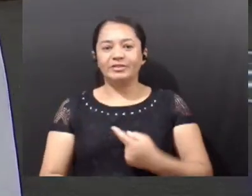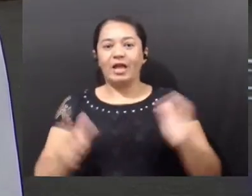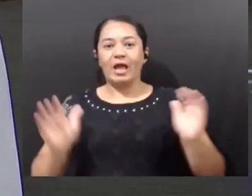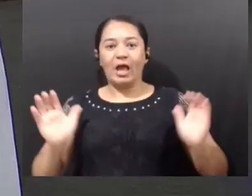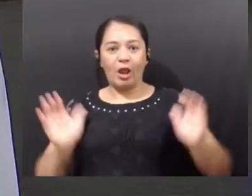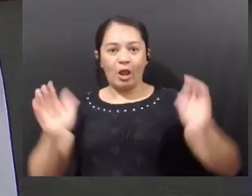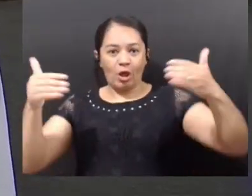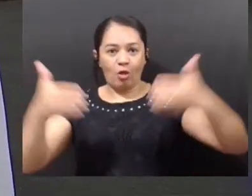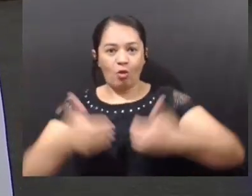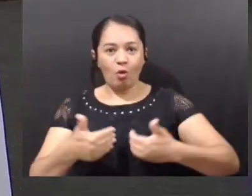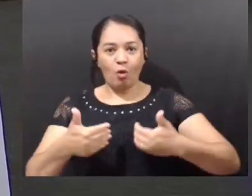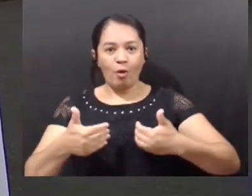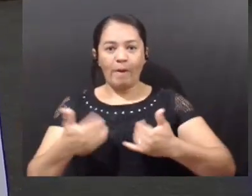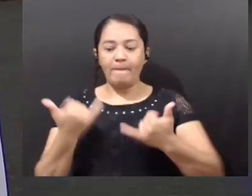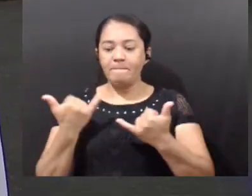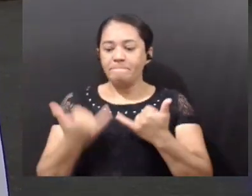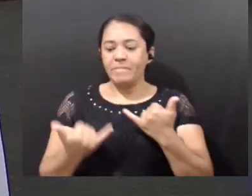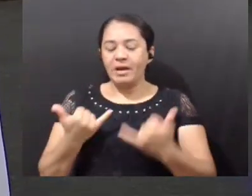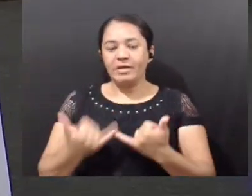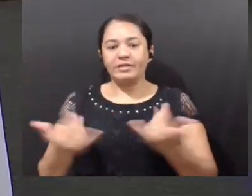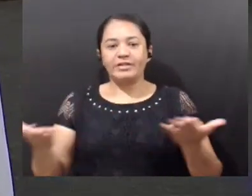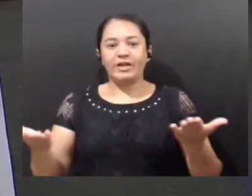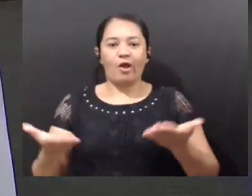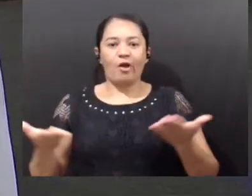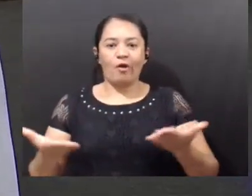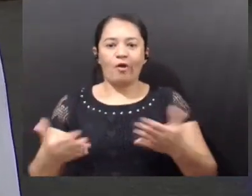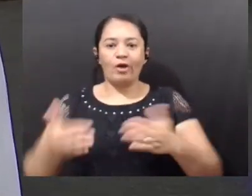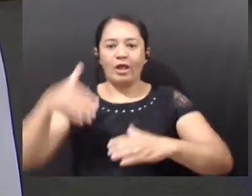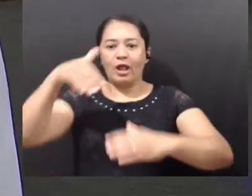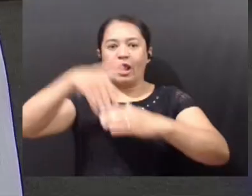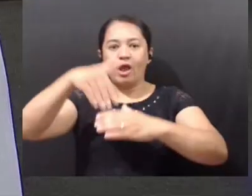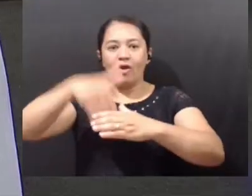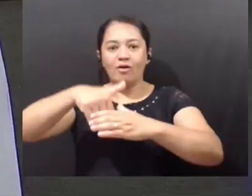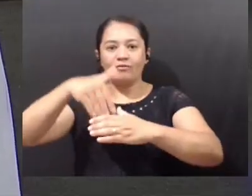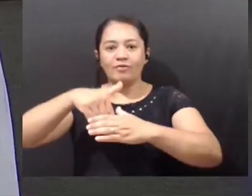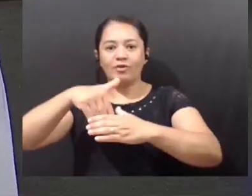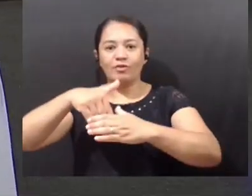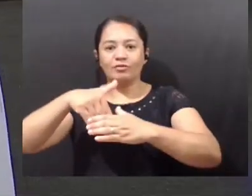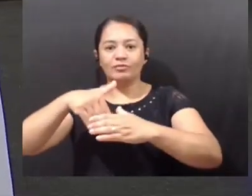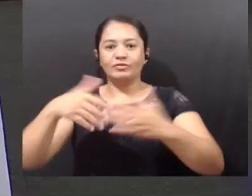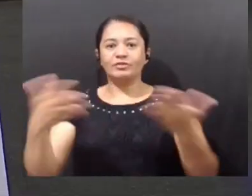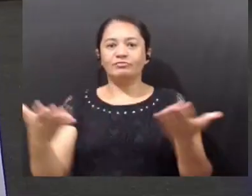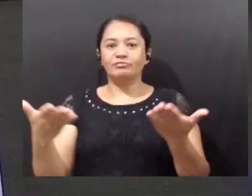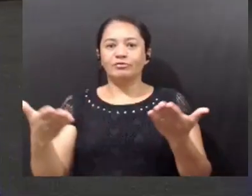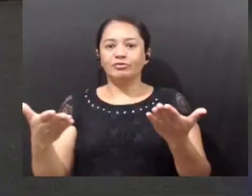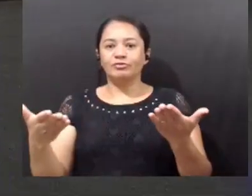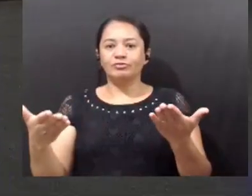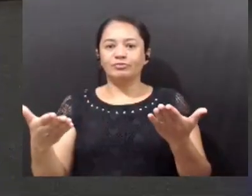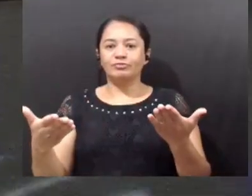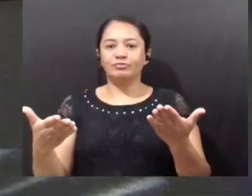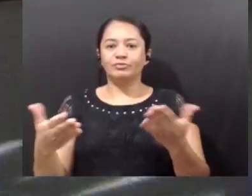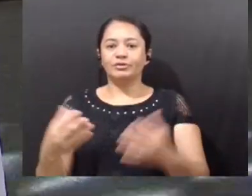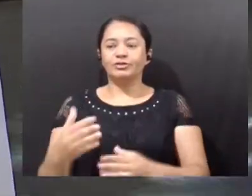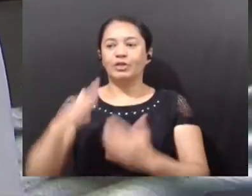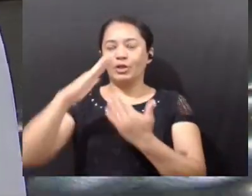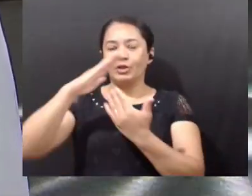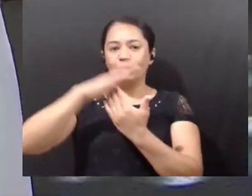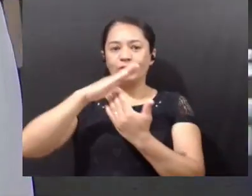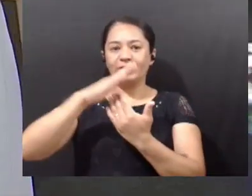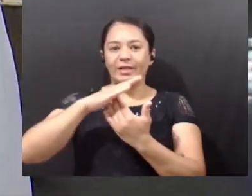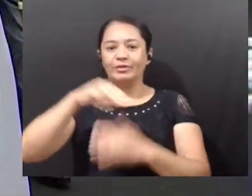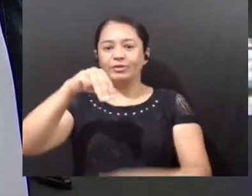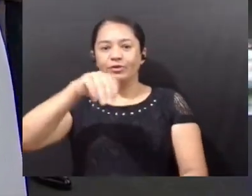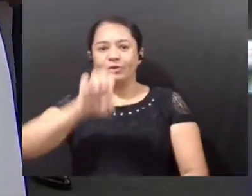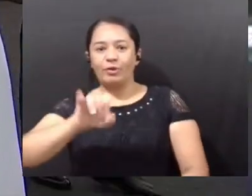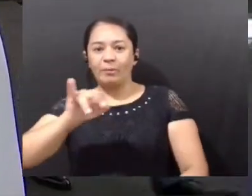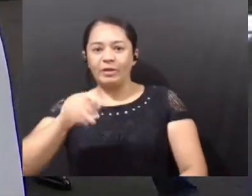que finalmente vai sair a votação dessa atualização do teto do MEI e de outras categorias.